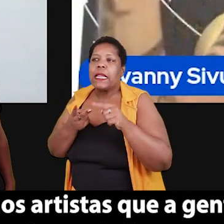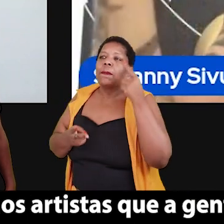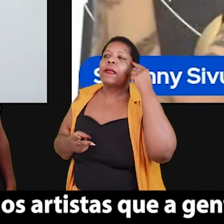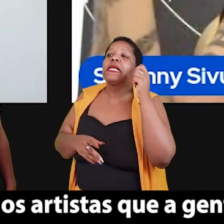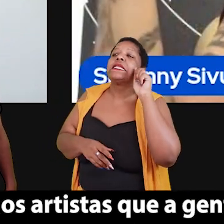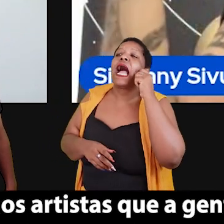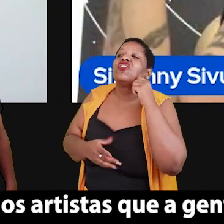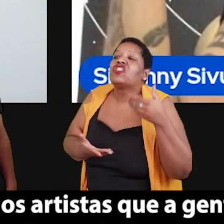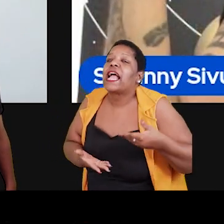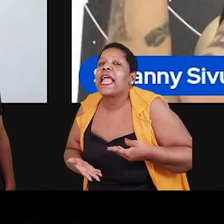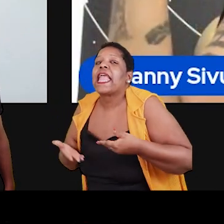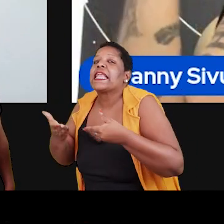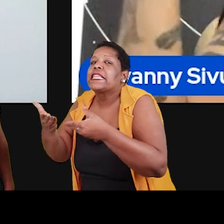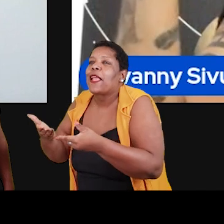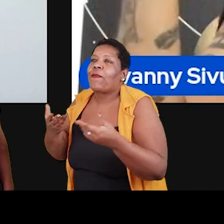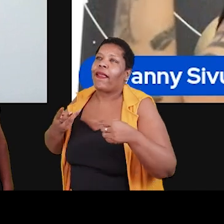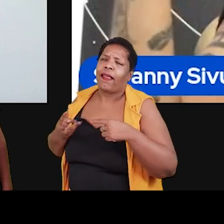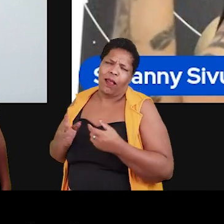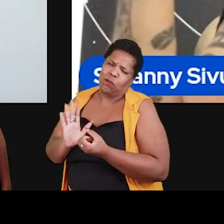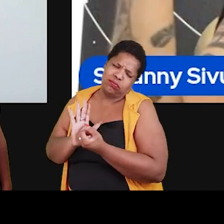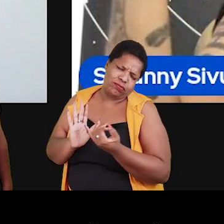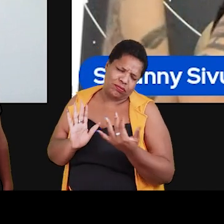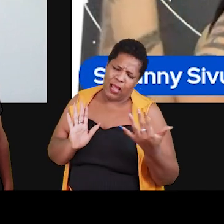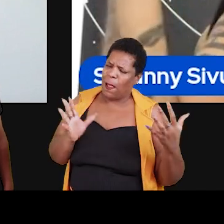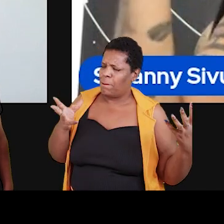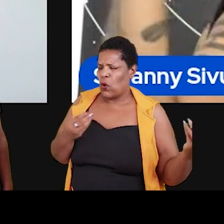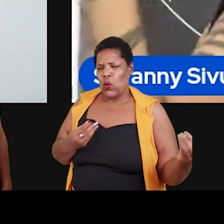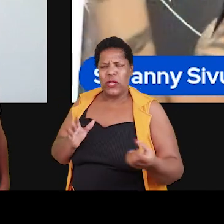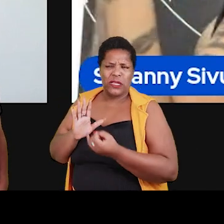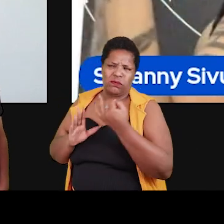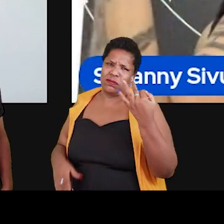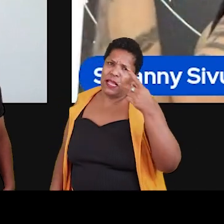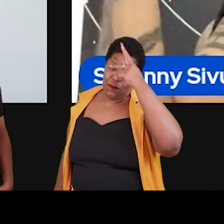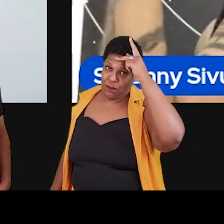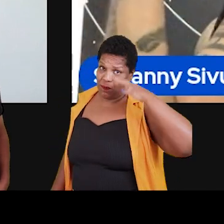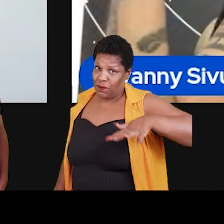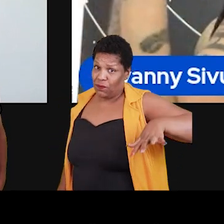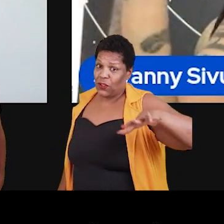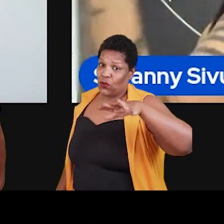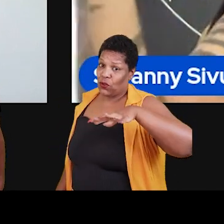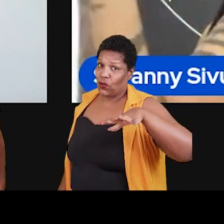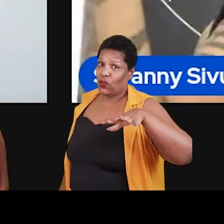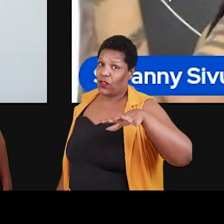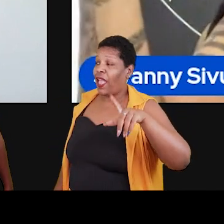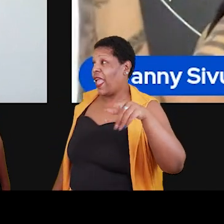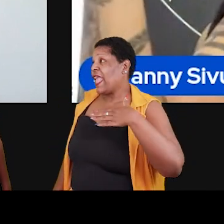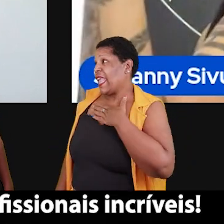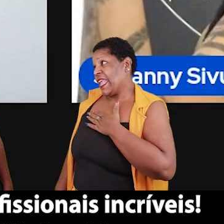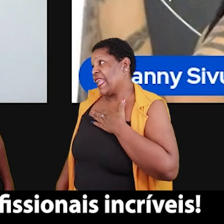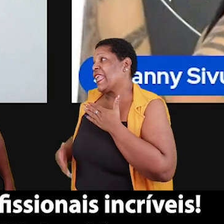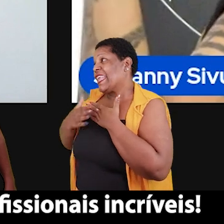que a gente vai receber, sabe assim, é muita gente. Então, e essas pessoas são muito